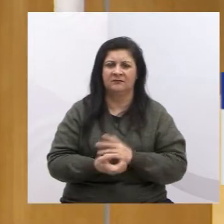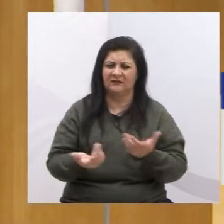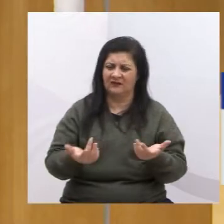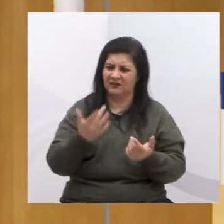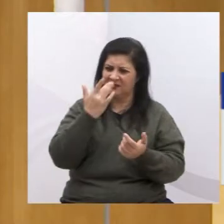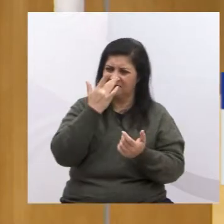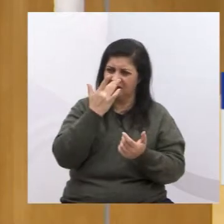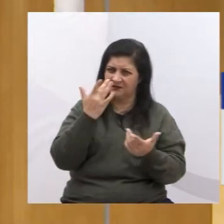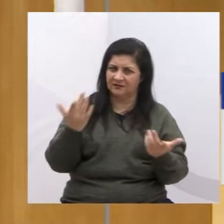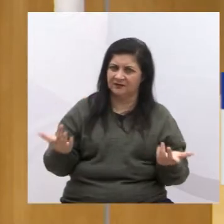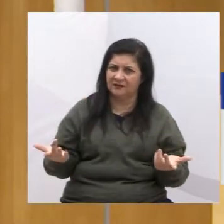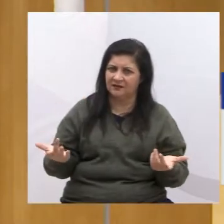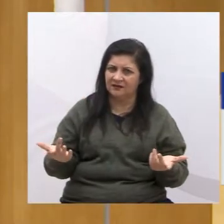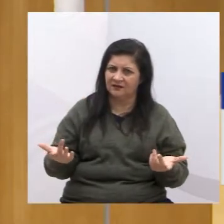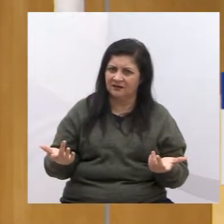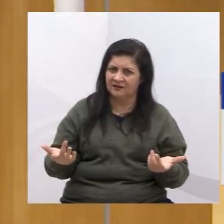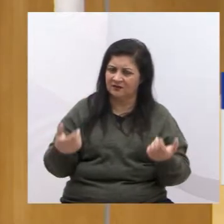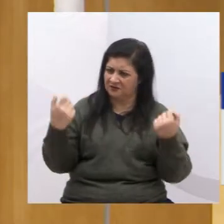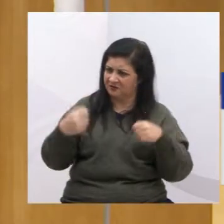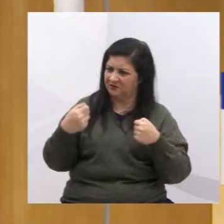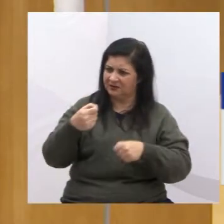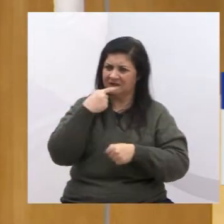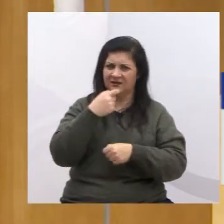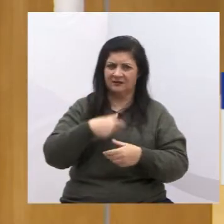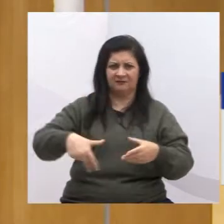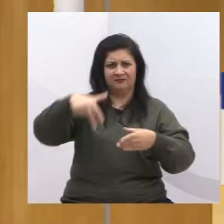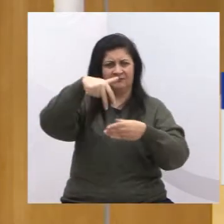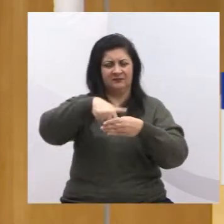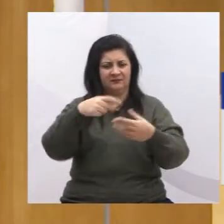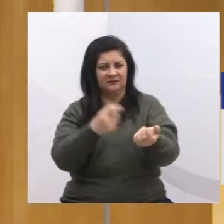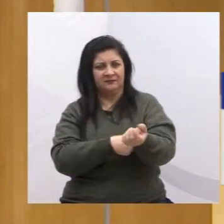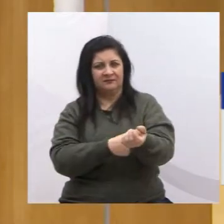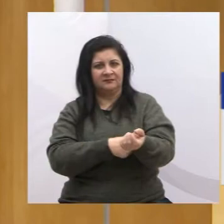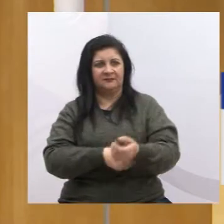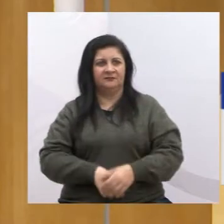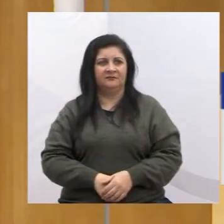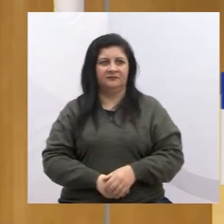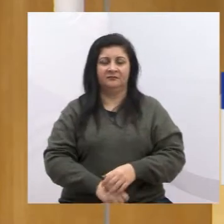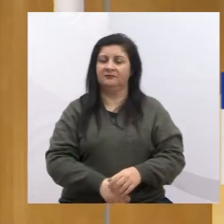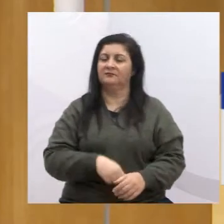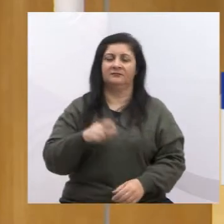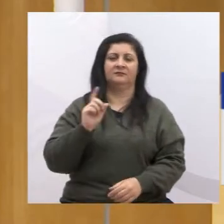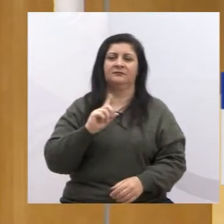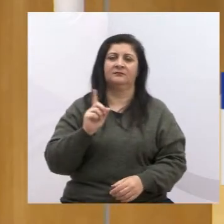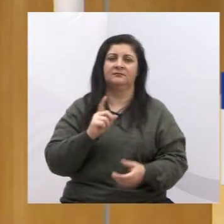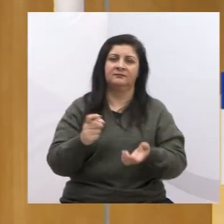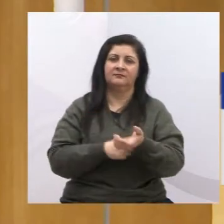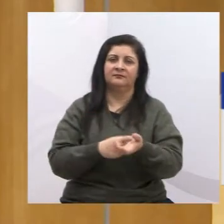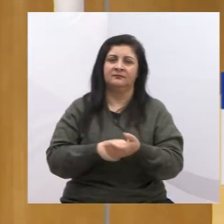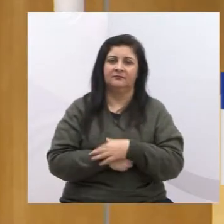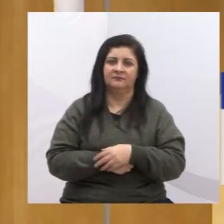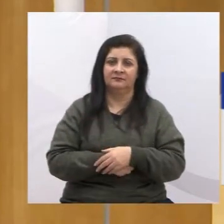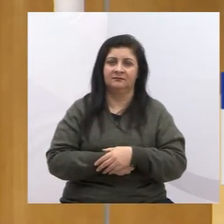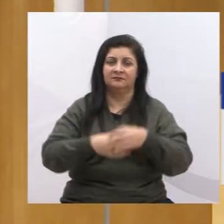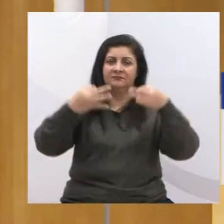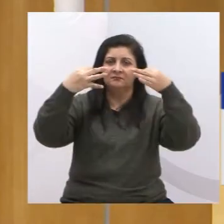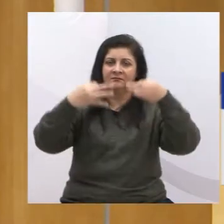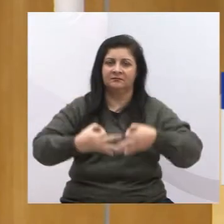chato. Toma calmante, você vai na tribuna, você está muito nervoso. Eu não estou nervoso. Eu estou